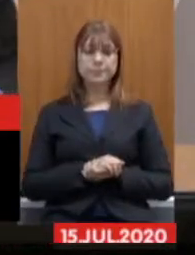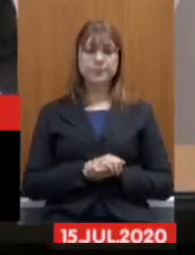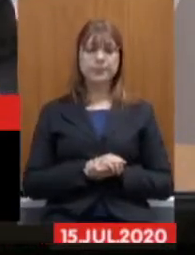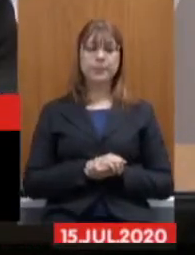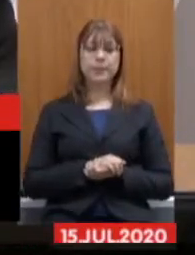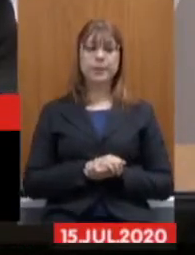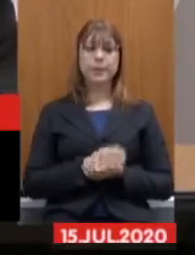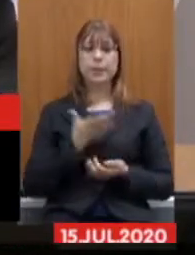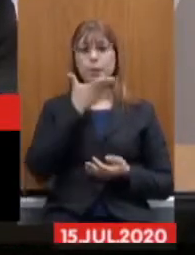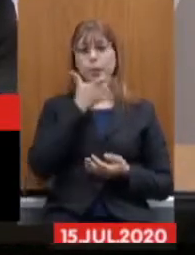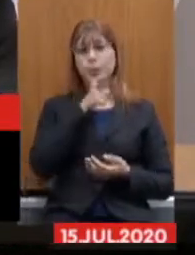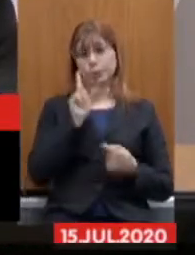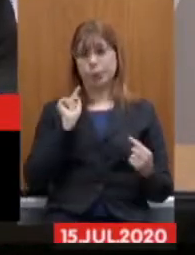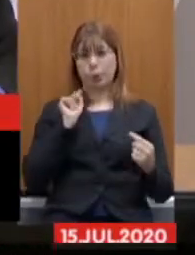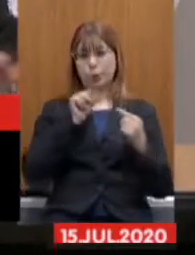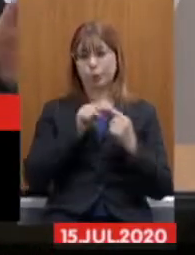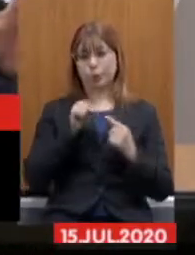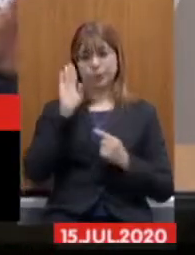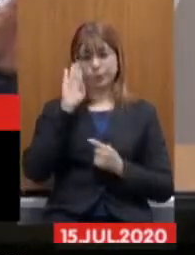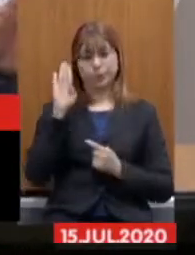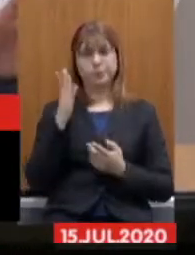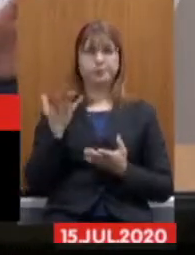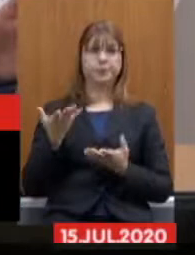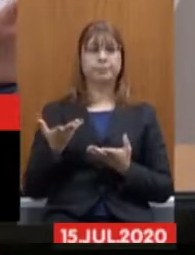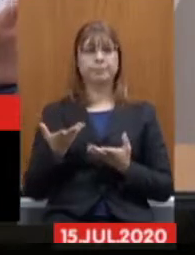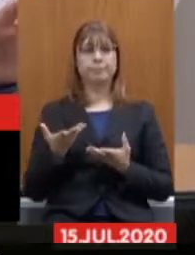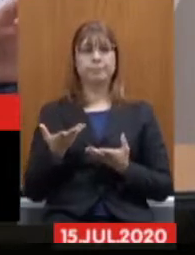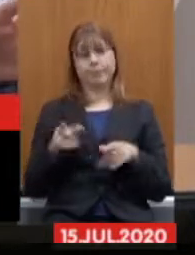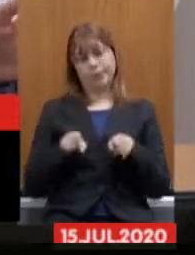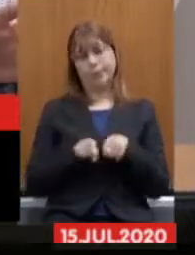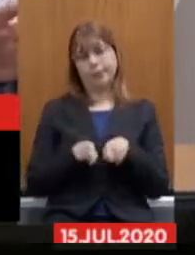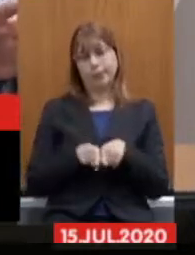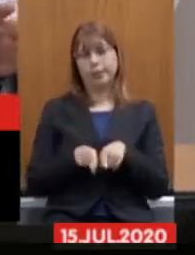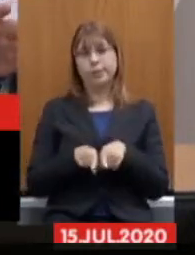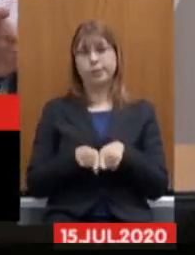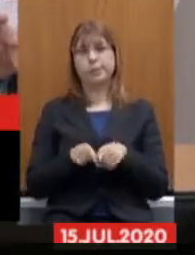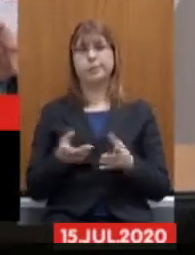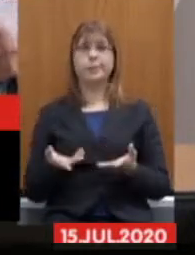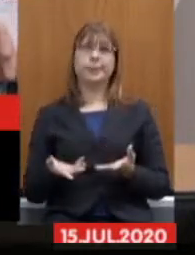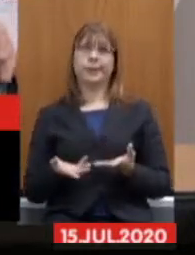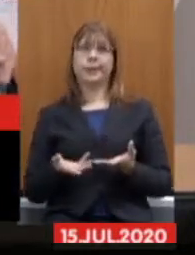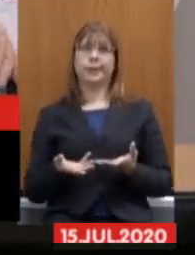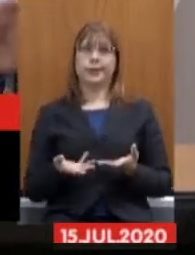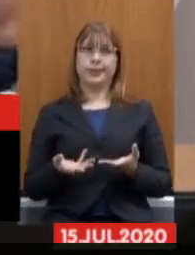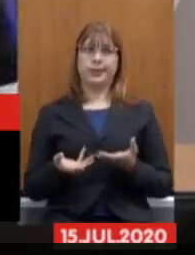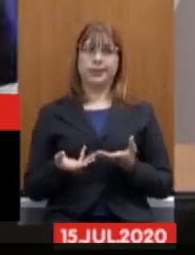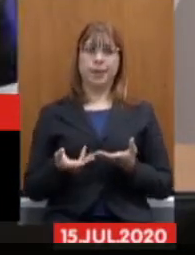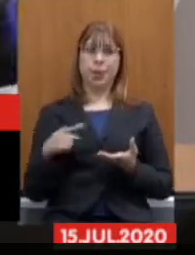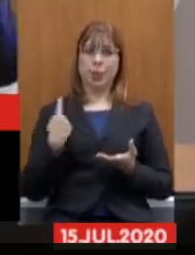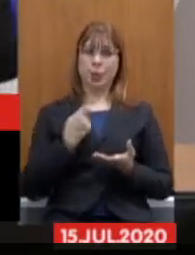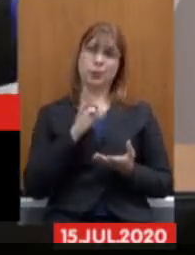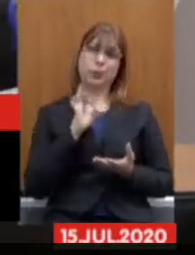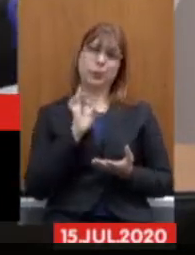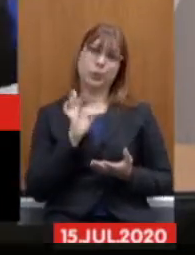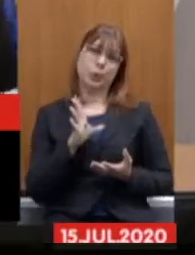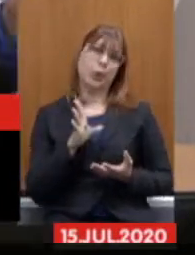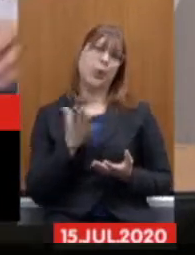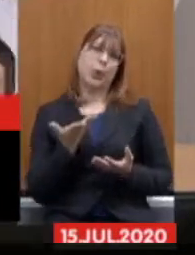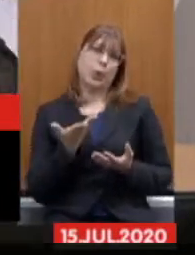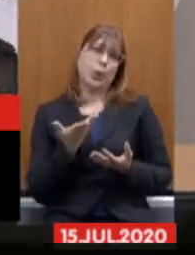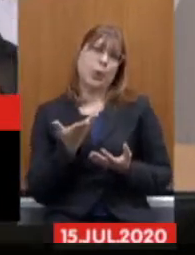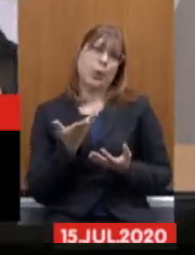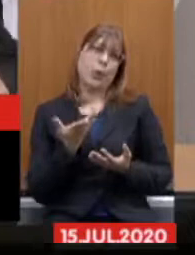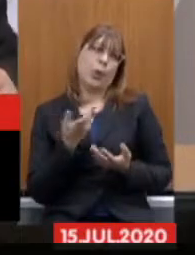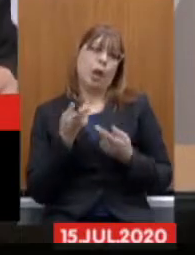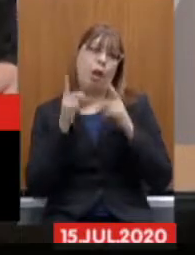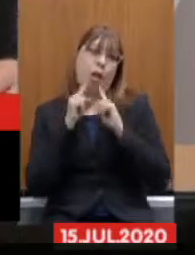é pra ser mais objetivo e para não dizer que a gente é só desconta aí não procurei nada